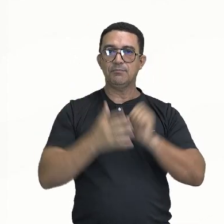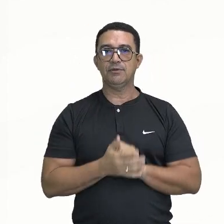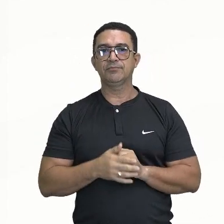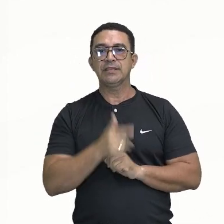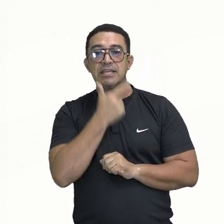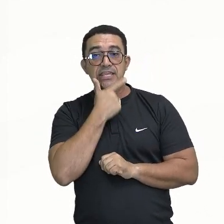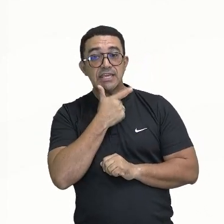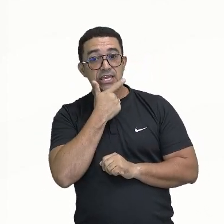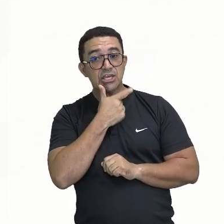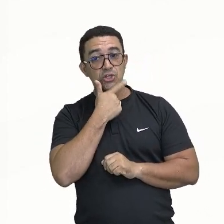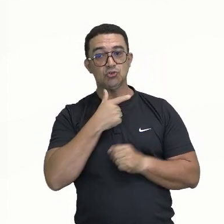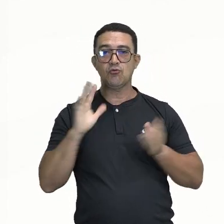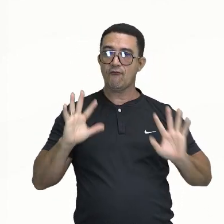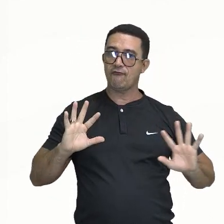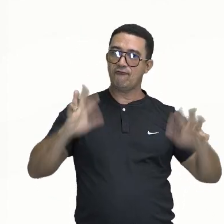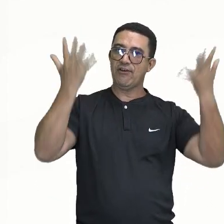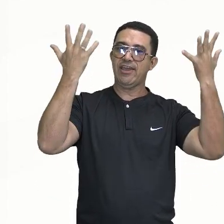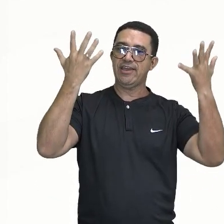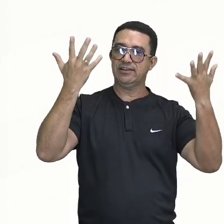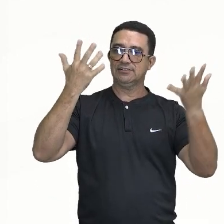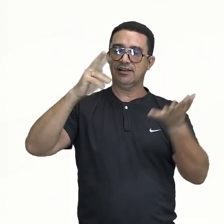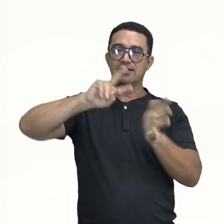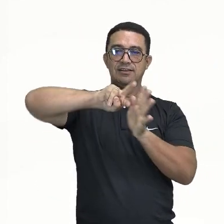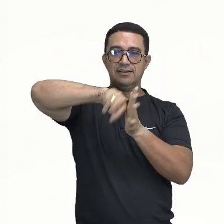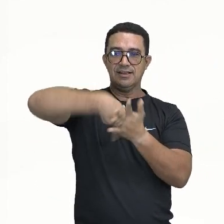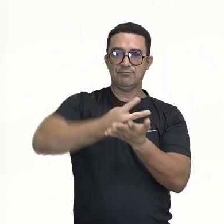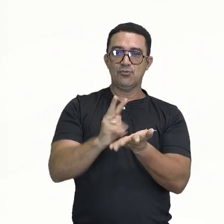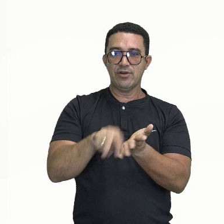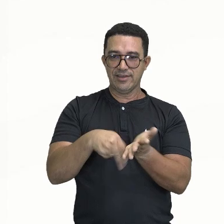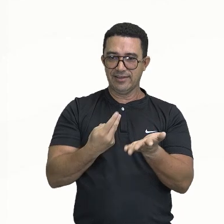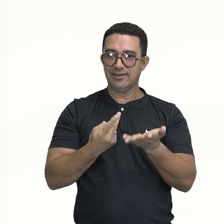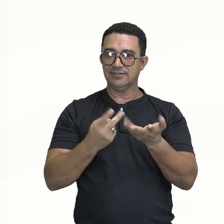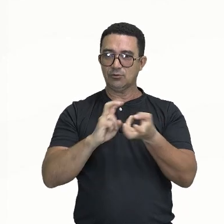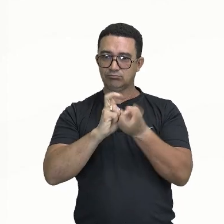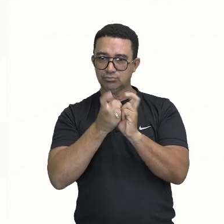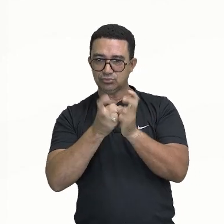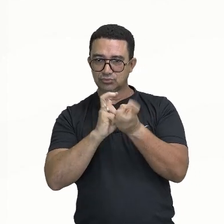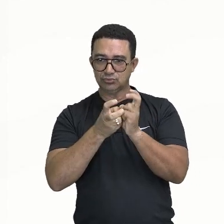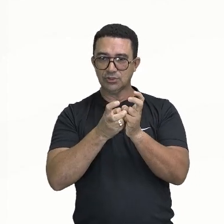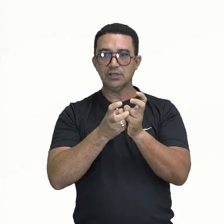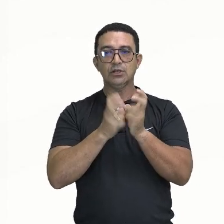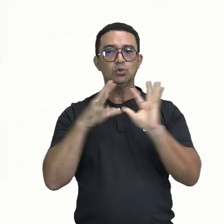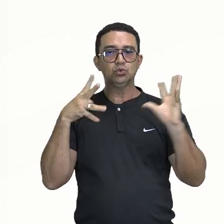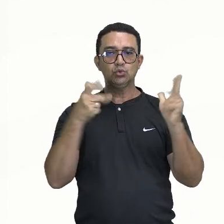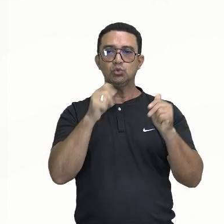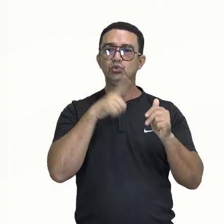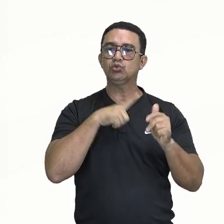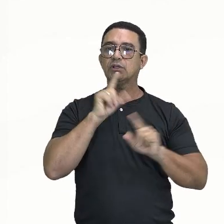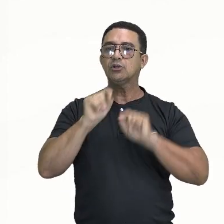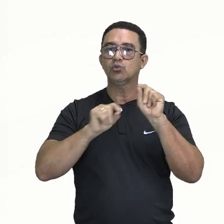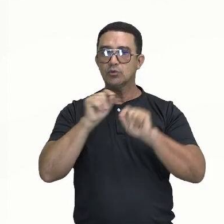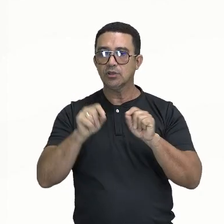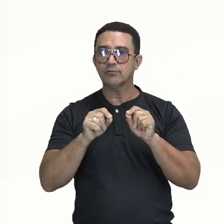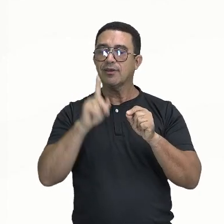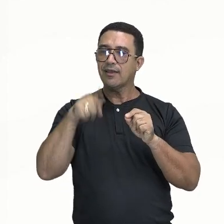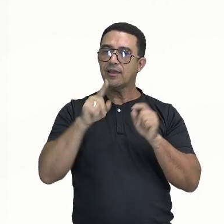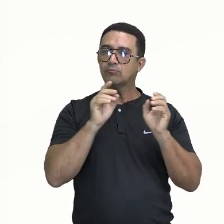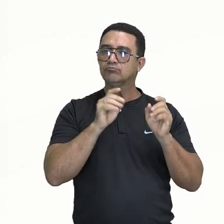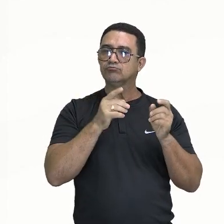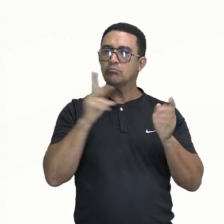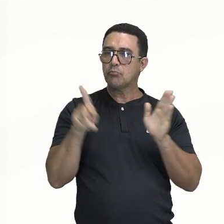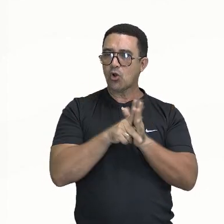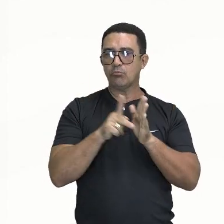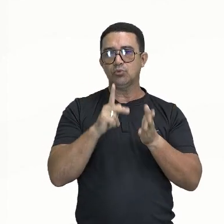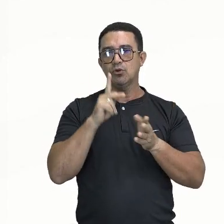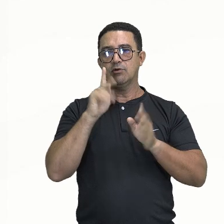as festas, capoeira, o frevo, tudo traz o quê? Aquele olhar cotidiano, os